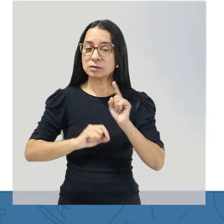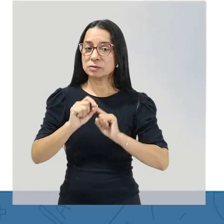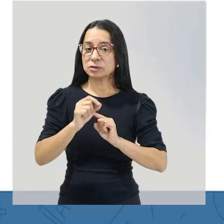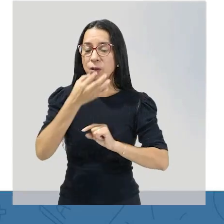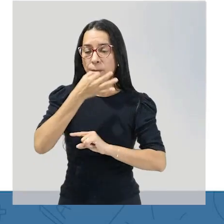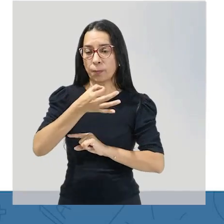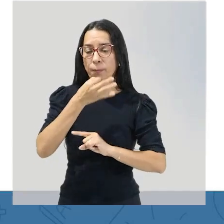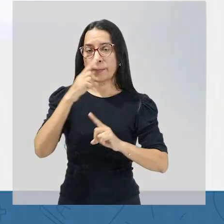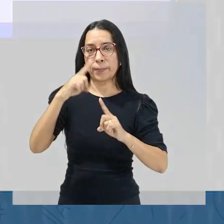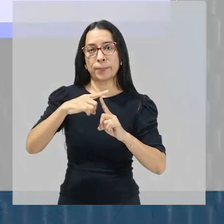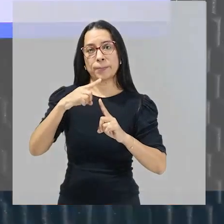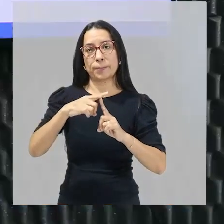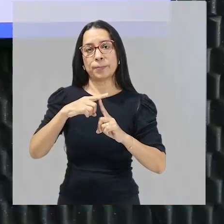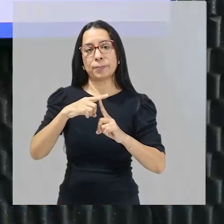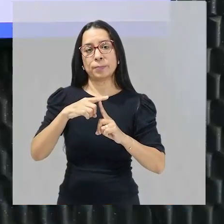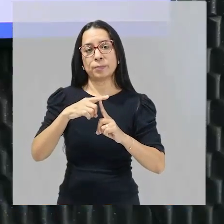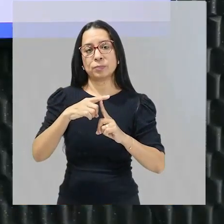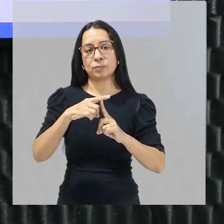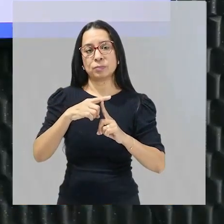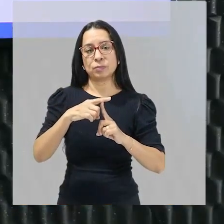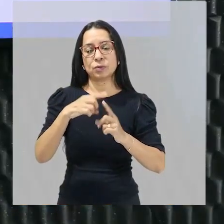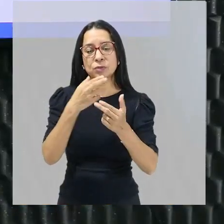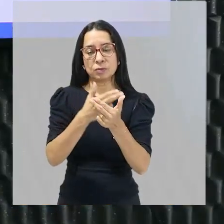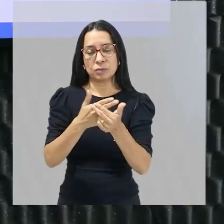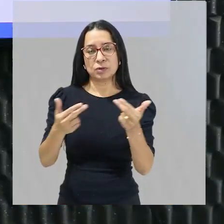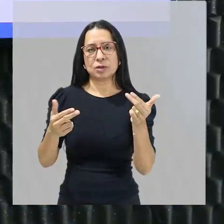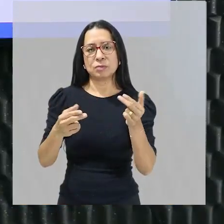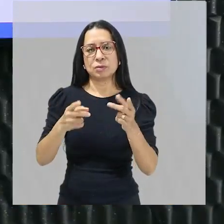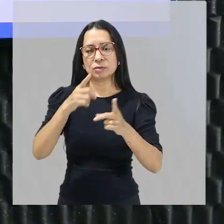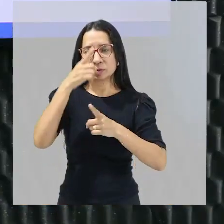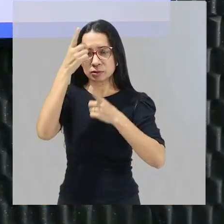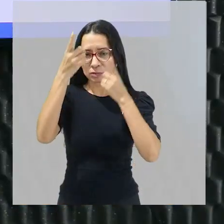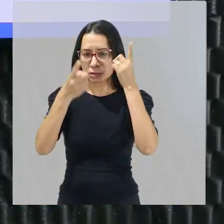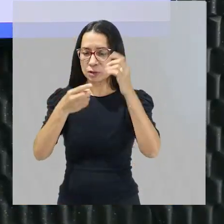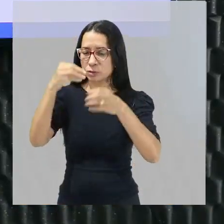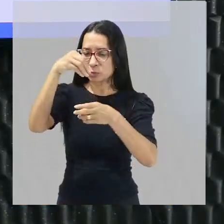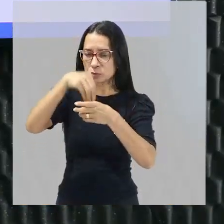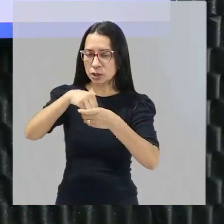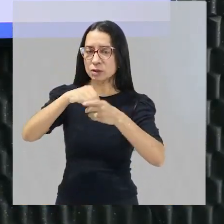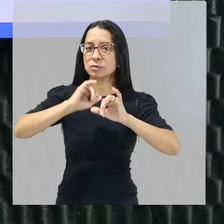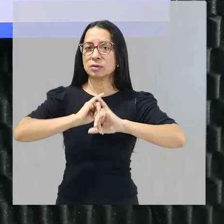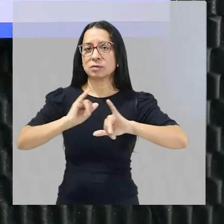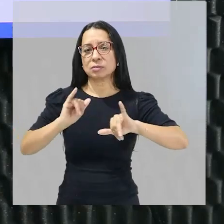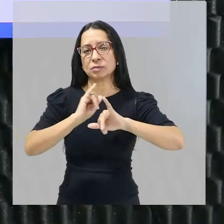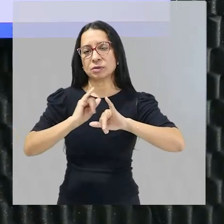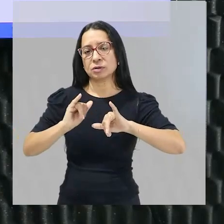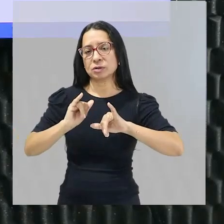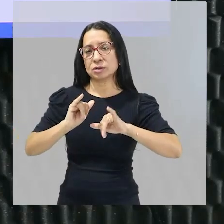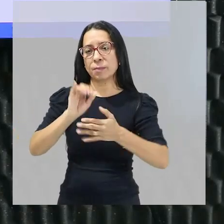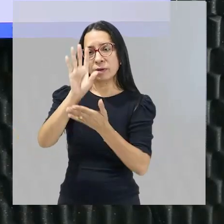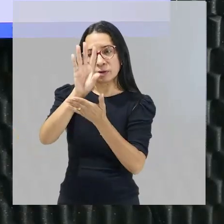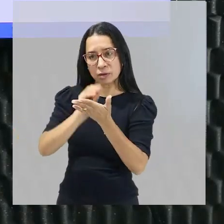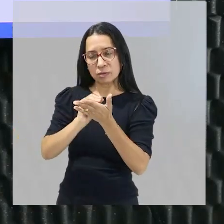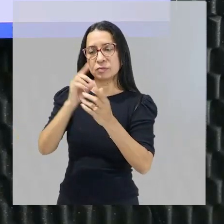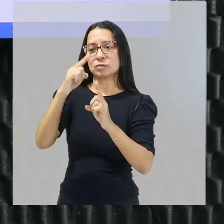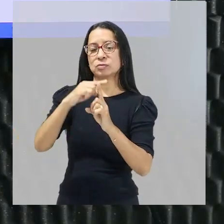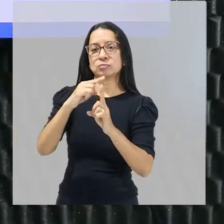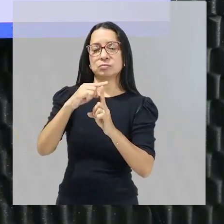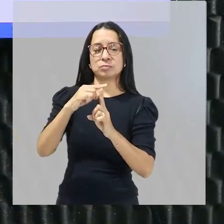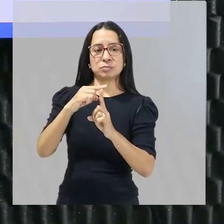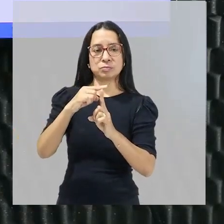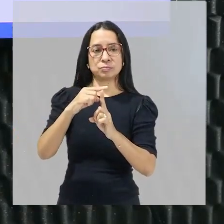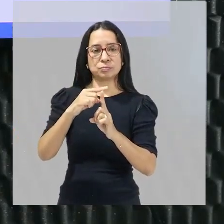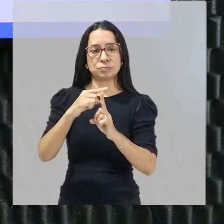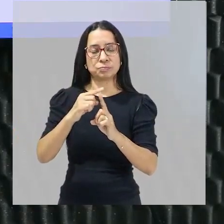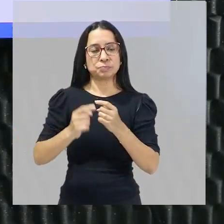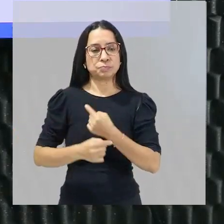imagens, né, aqueles elementos que são criados dentro da mídia para servir de padrão, e não a difusão de estéticas